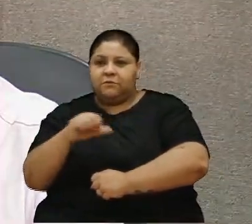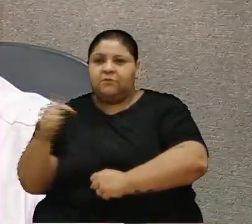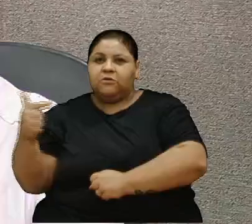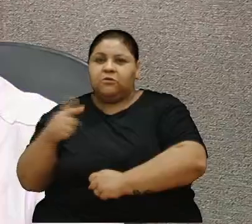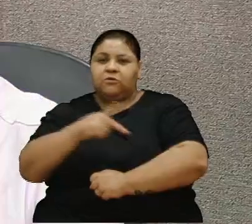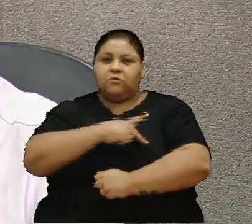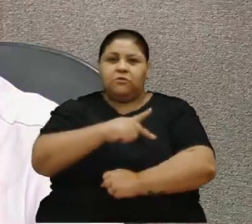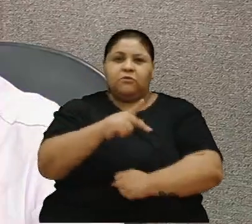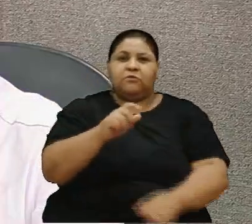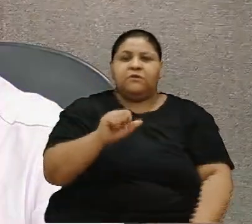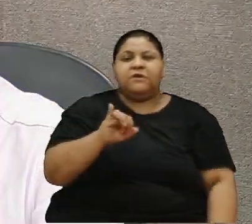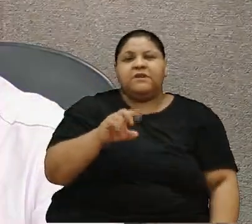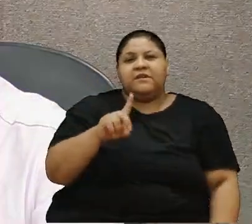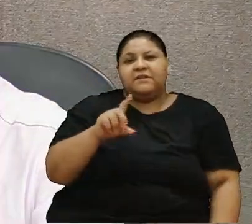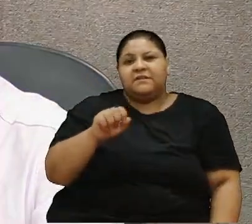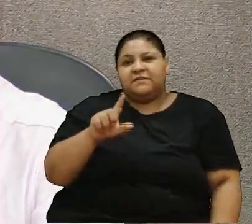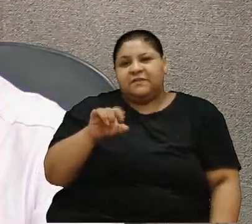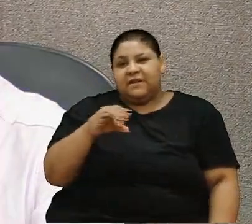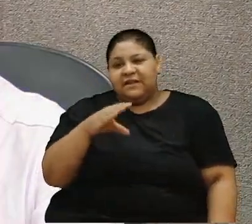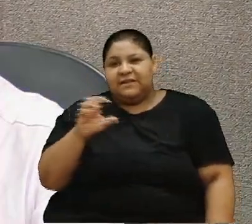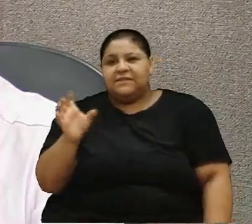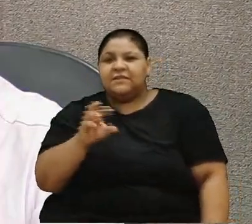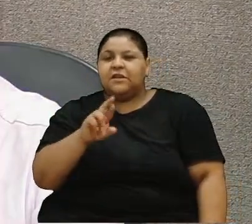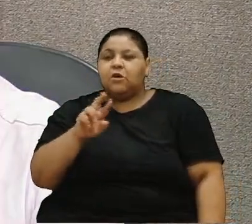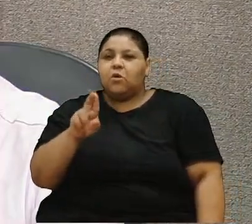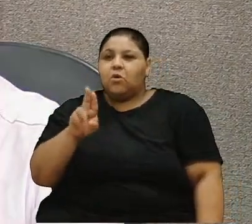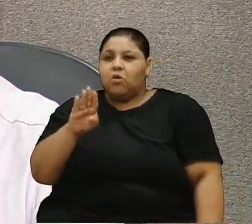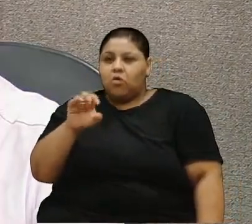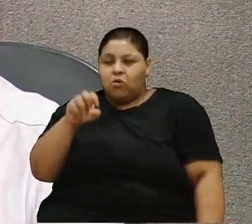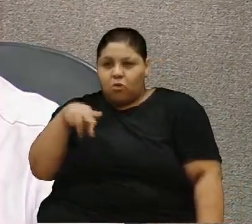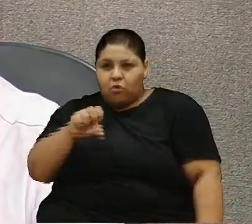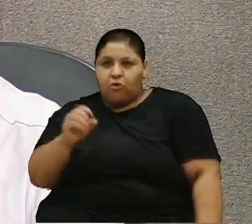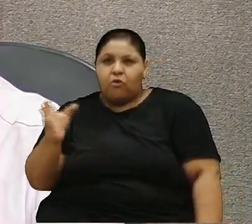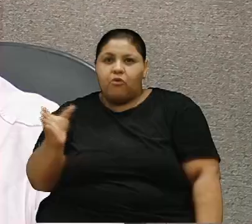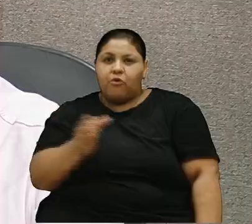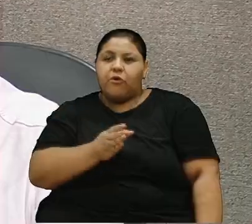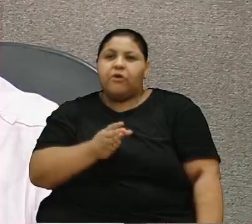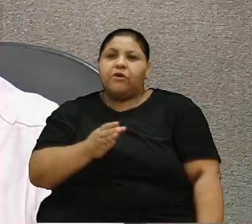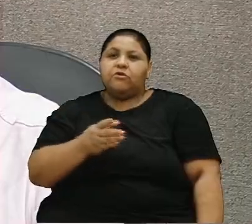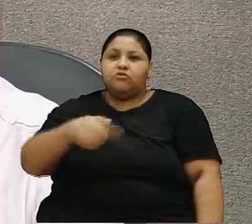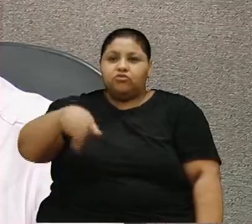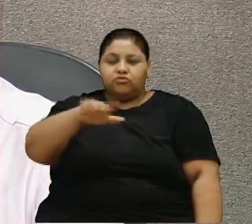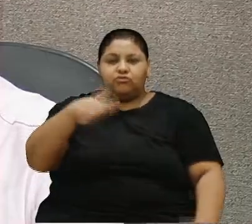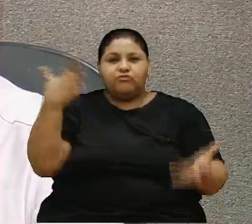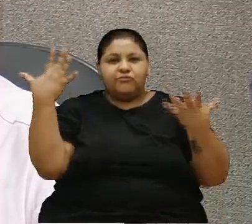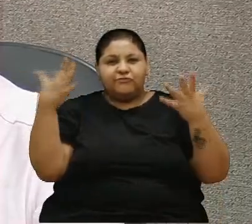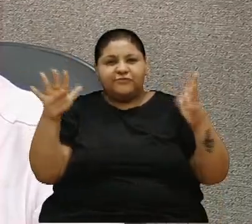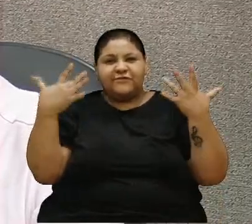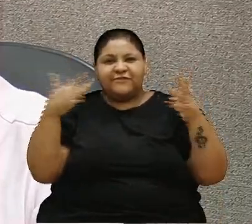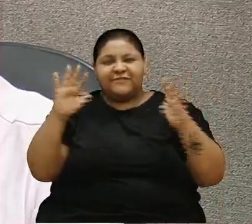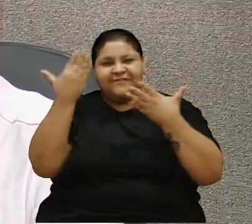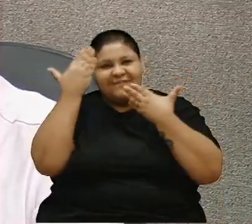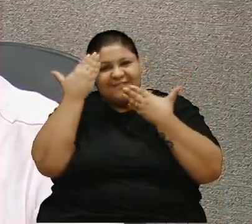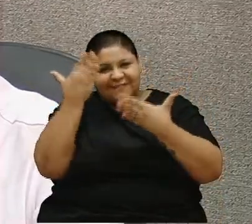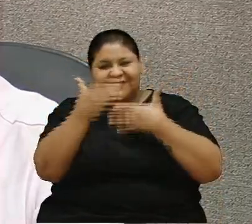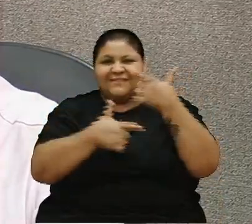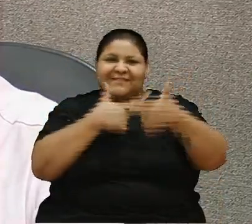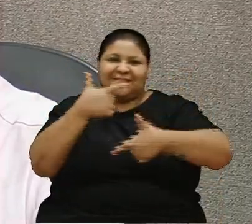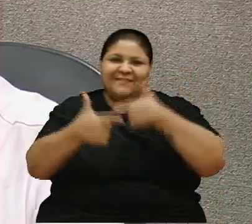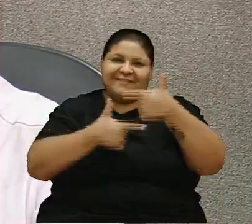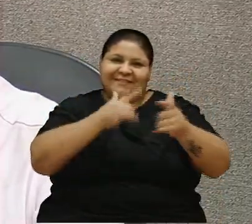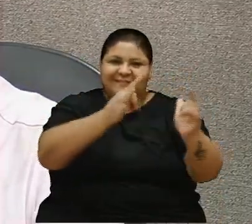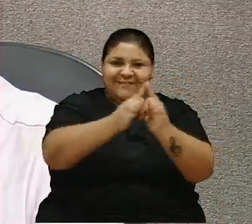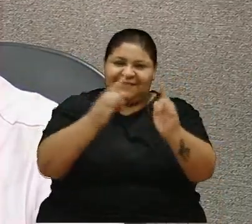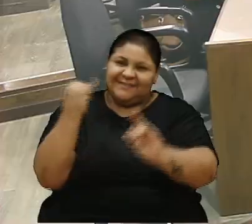Mancini, o Rubem Bise e o Eduardo Miquelin, as nossas congratulações, parabéns e gratidão pelo trabalho dessa entidade